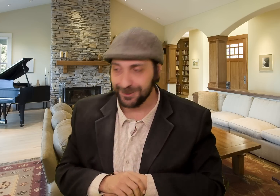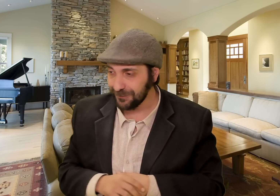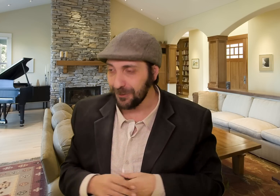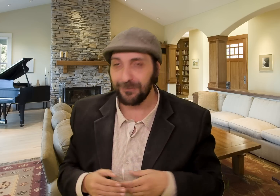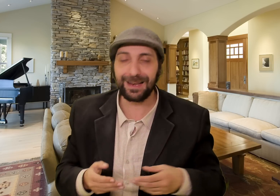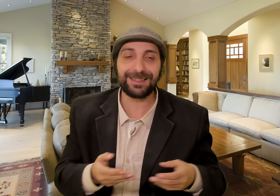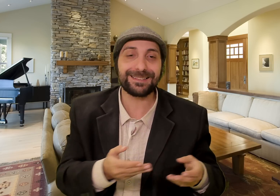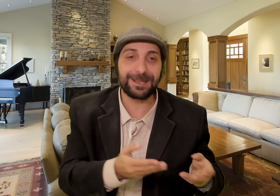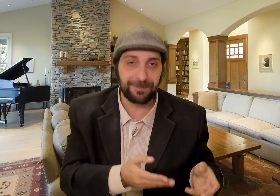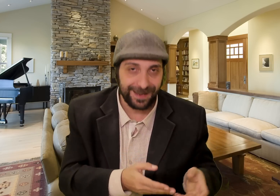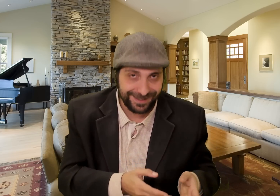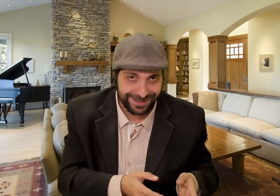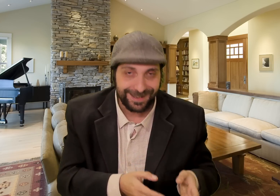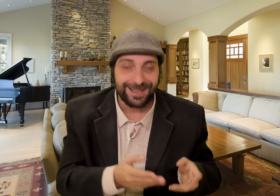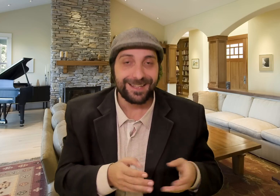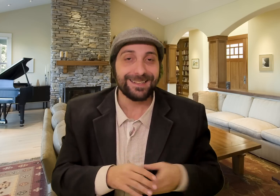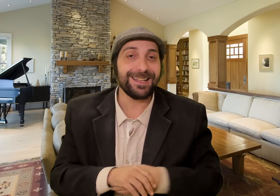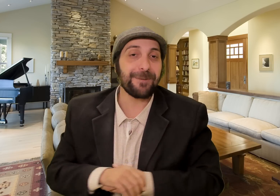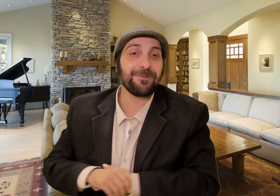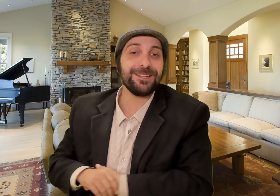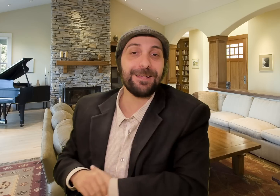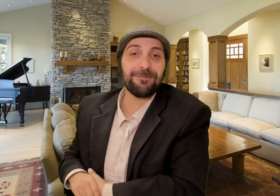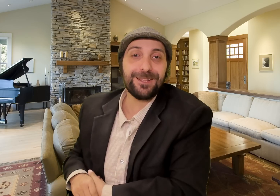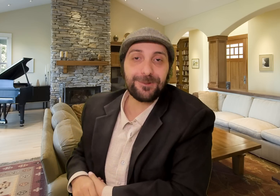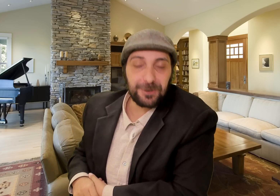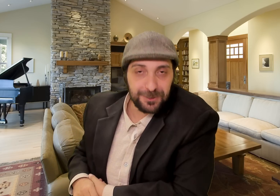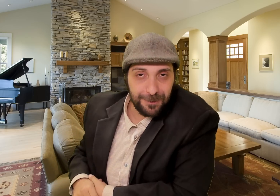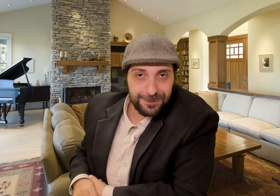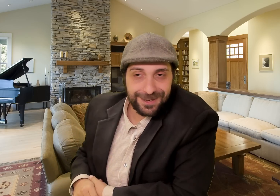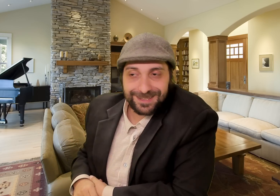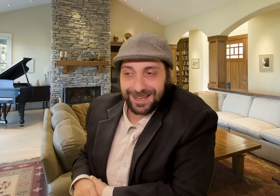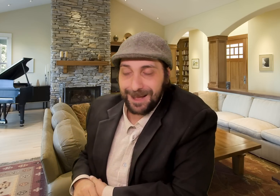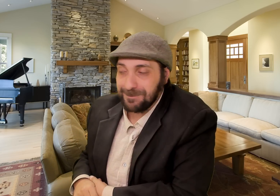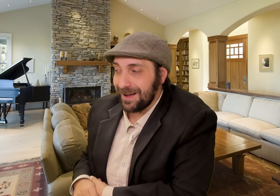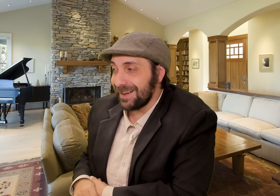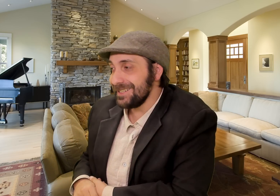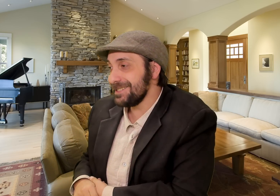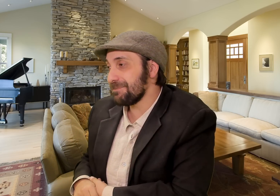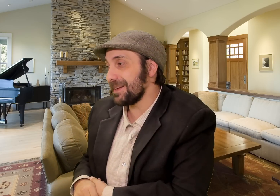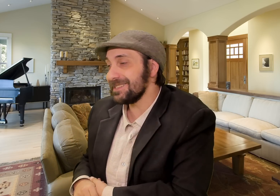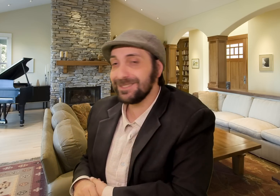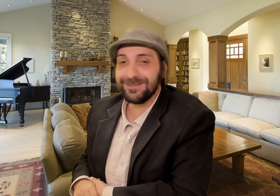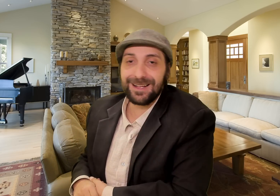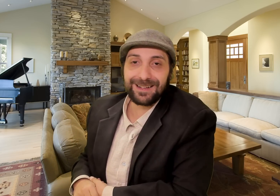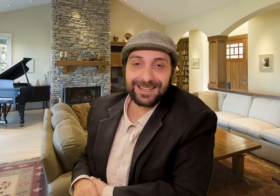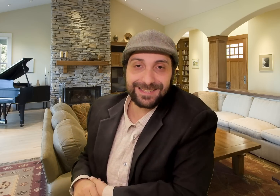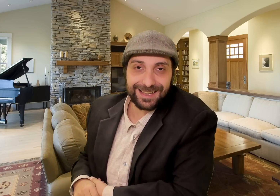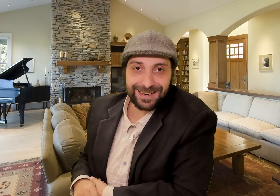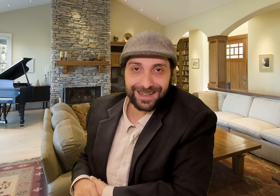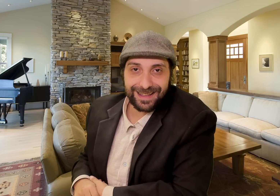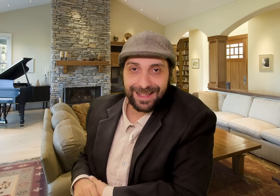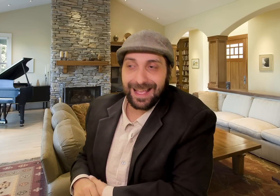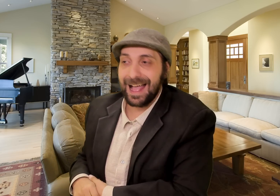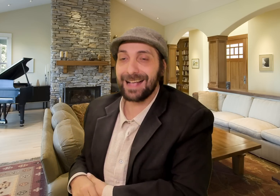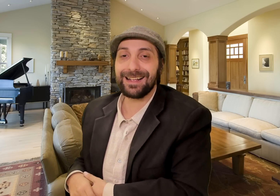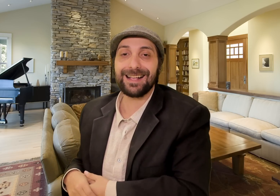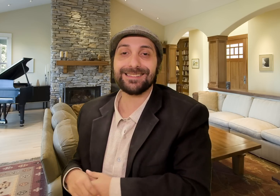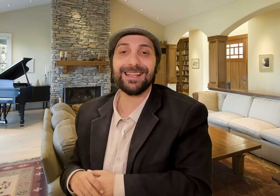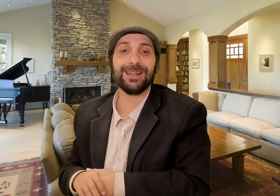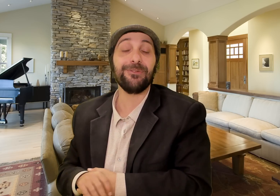resolveu falar da CPI a pandemia durante uma audiência rapaz Pense numa gazela